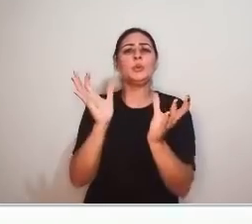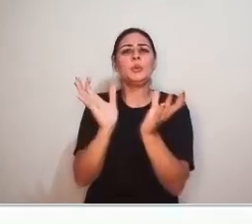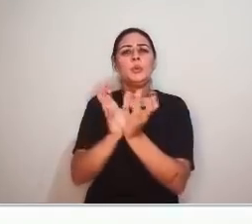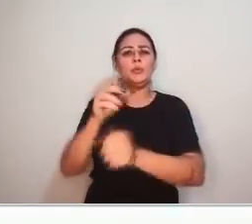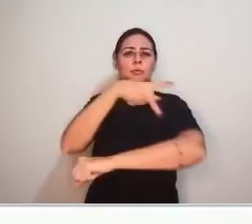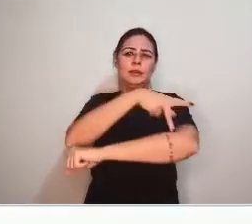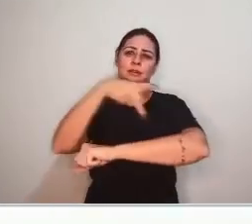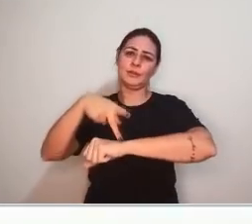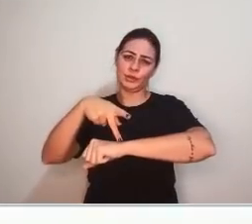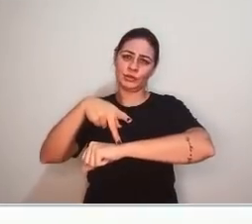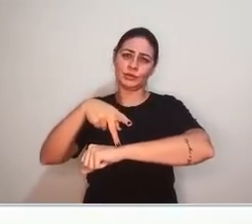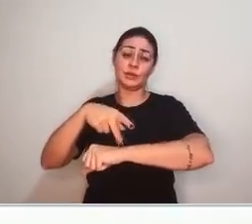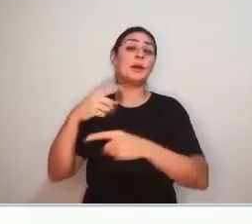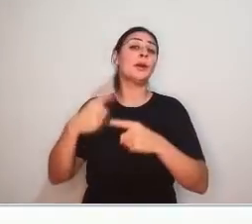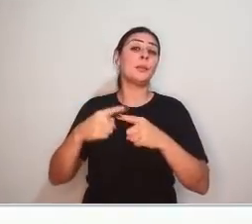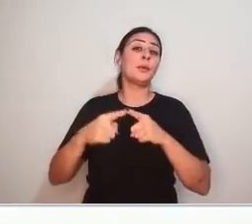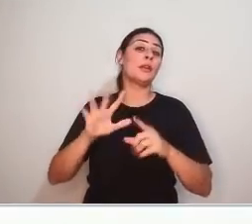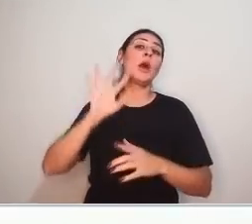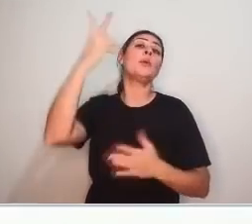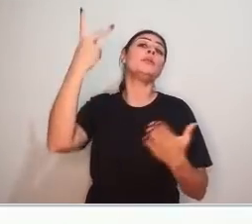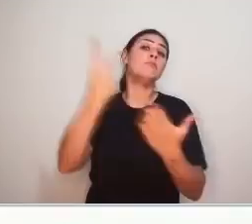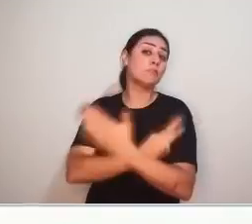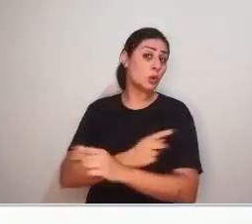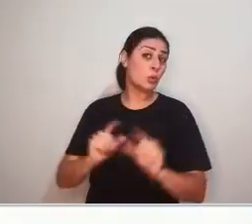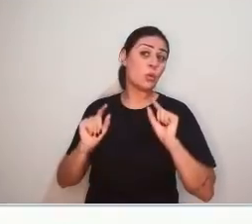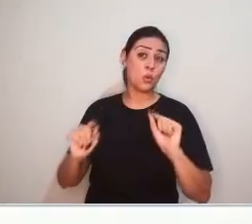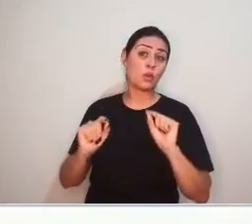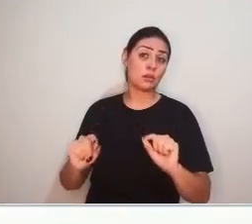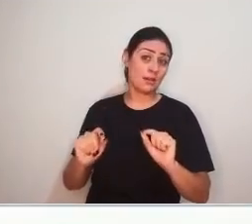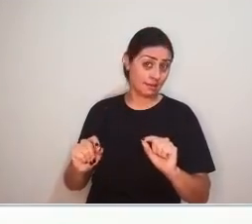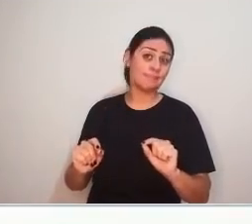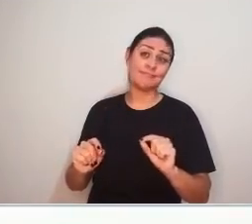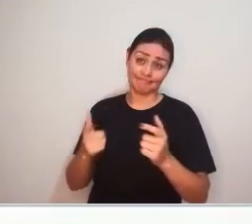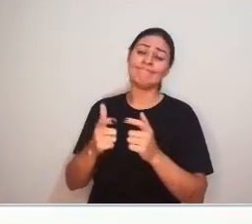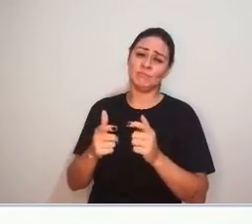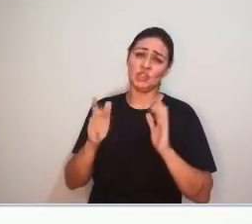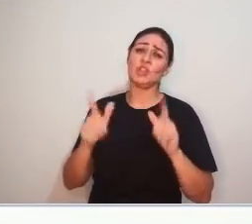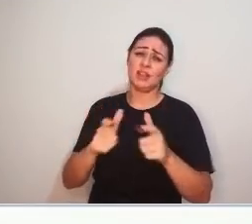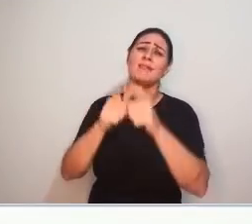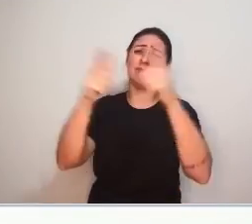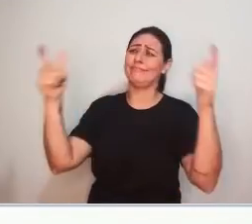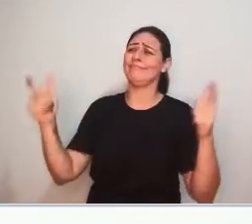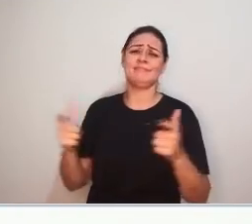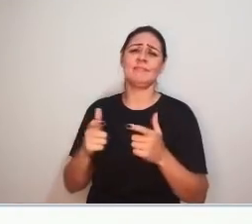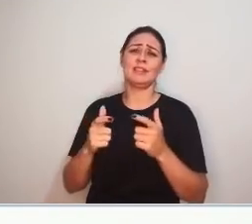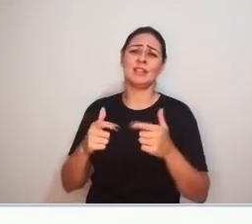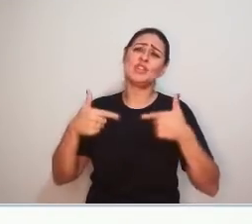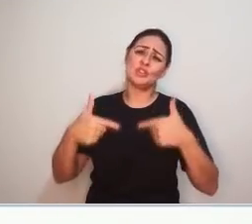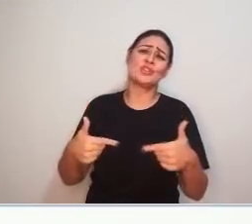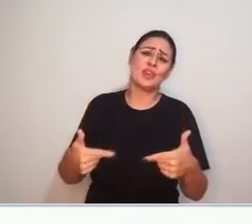sua equipe pedagógica. Porque senão acontece o seguinte cenário, Adriano, um cenário que geralmente é um cenário